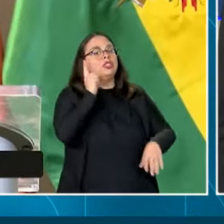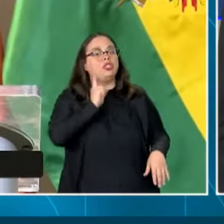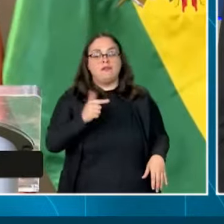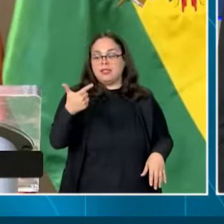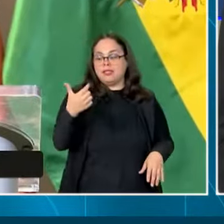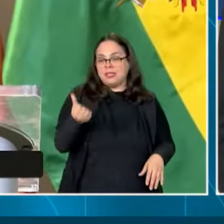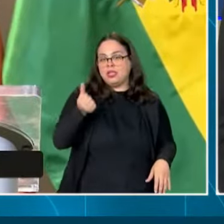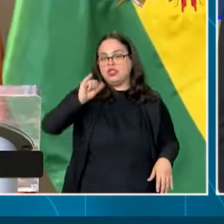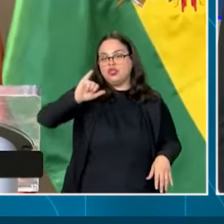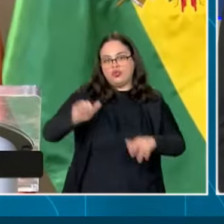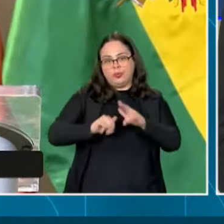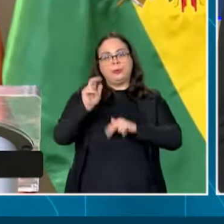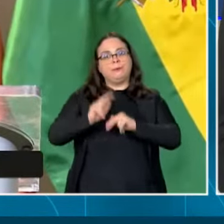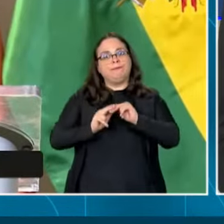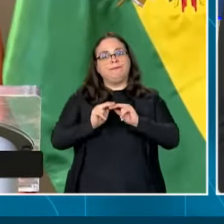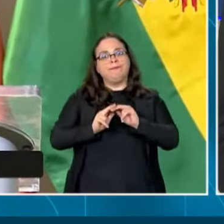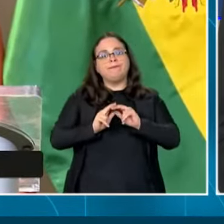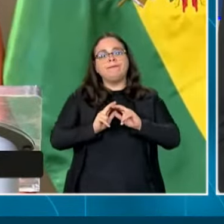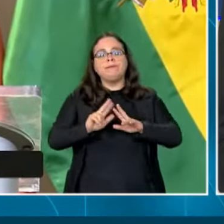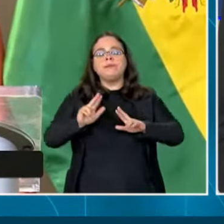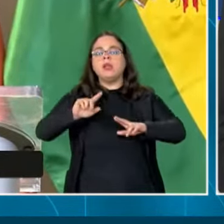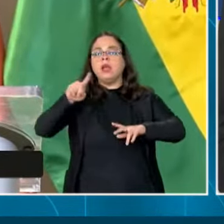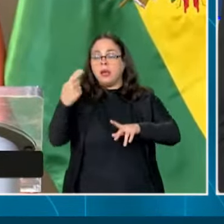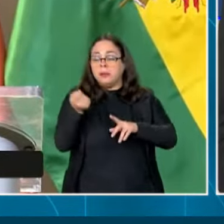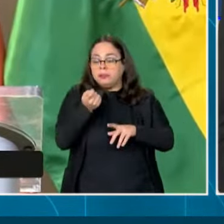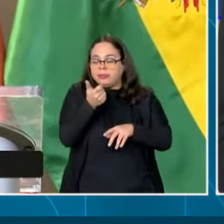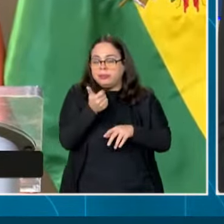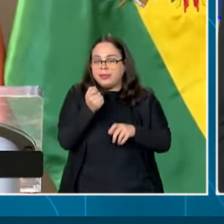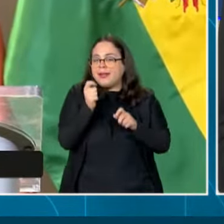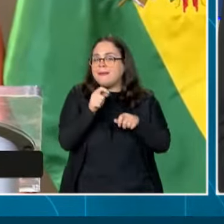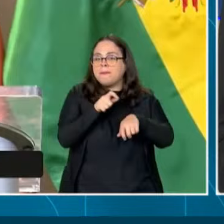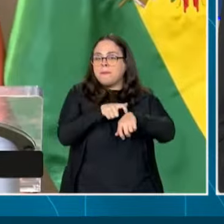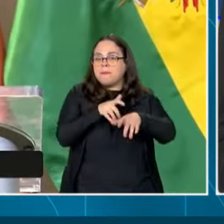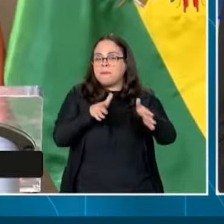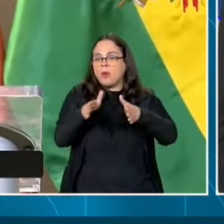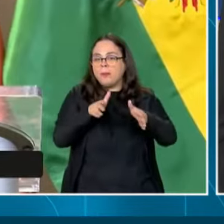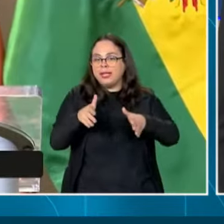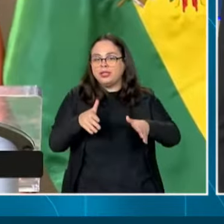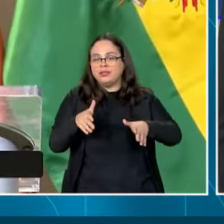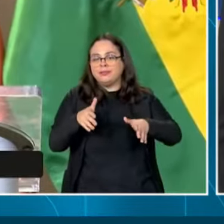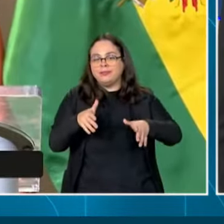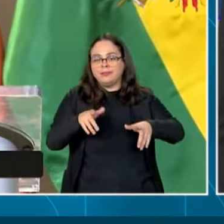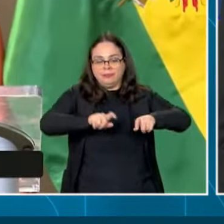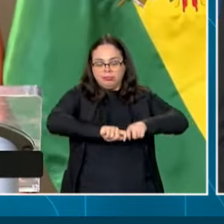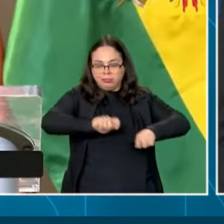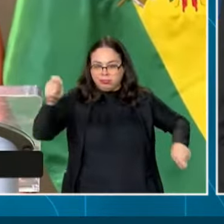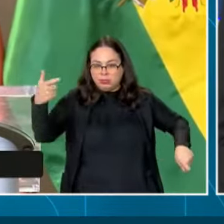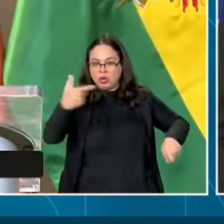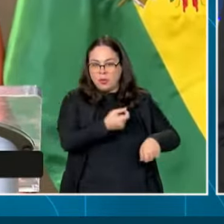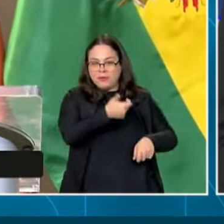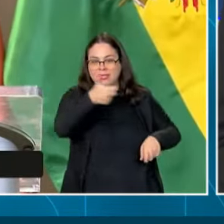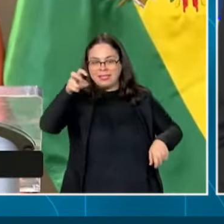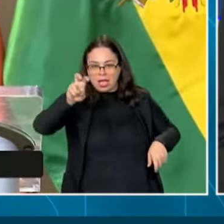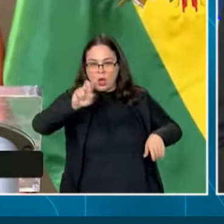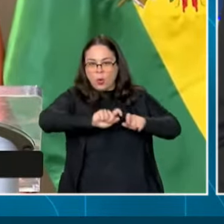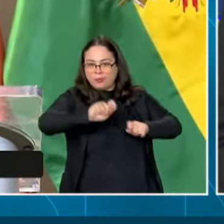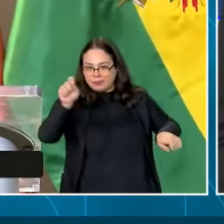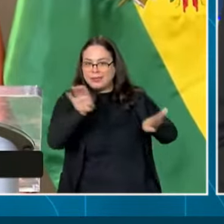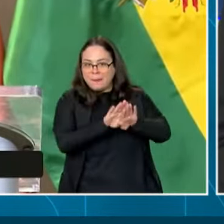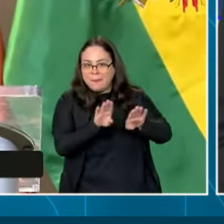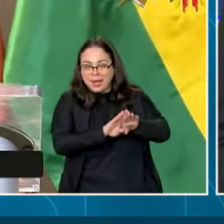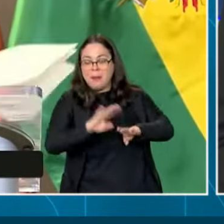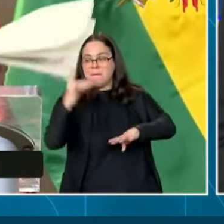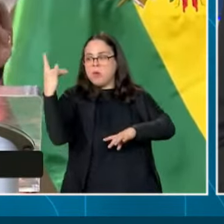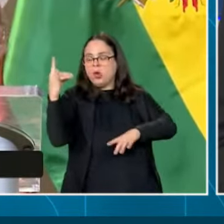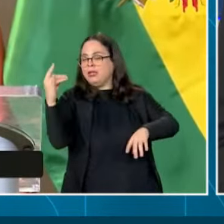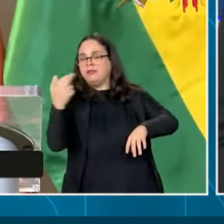salto dos mais pobres, que foi de 62% de ótimo e bom para 69%. E aí eu entro na questão do